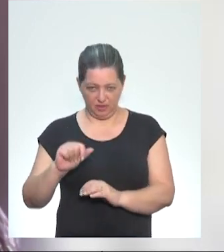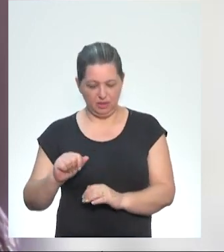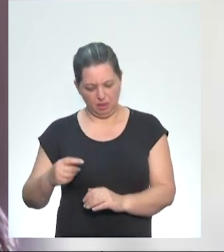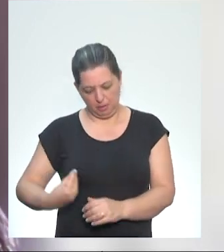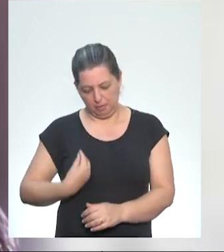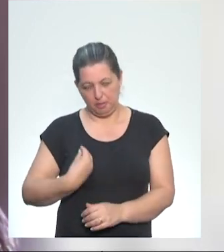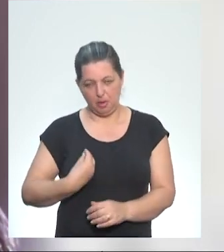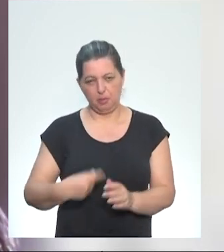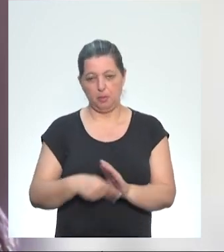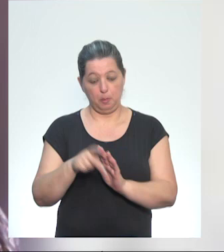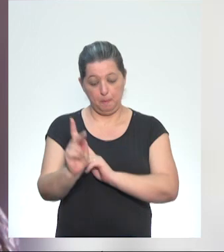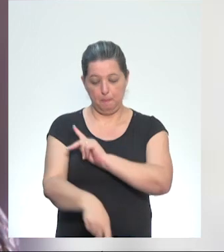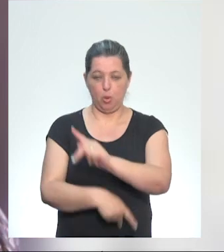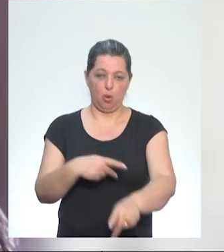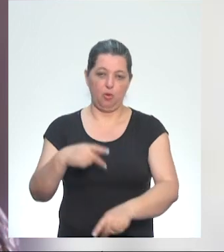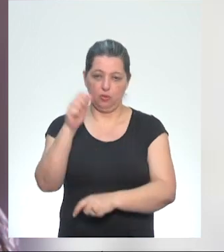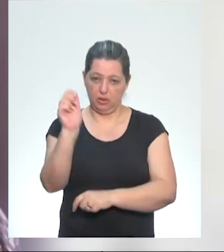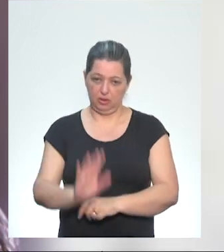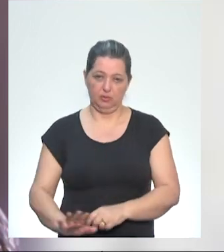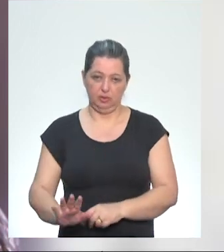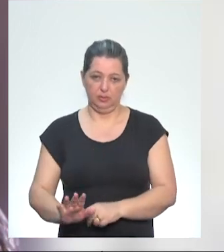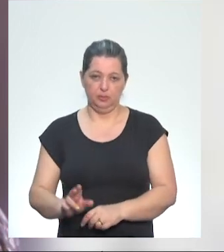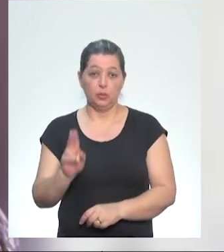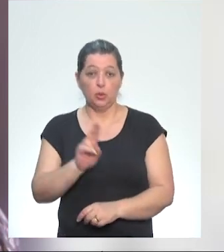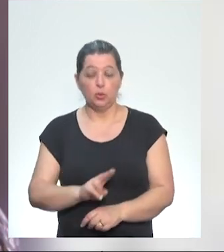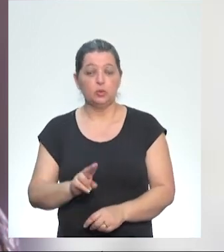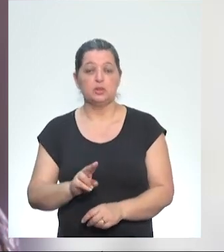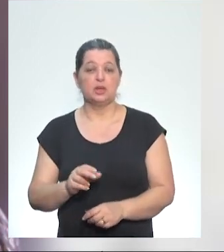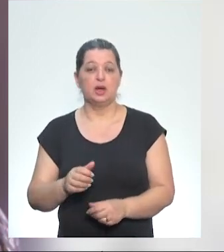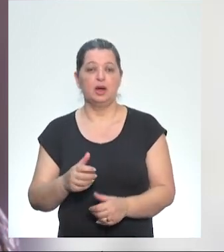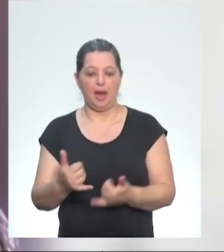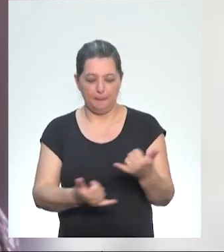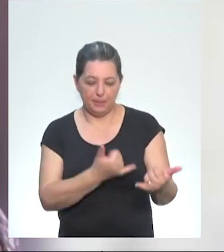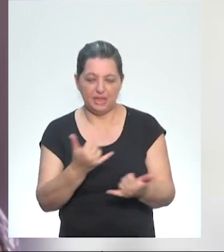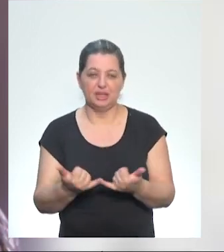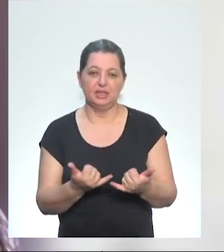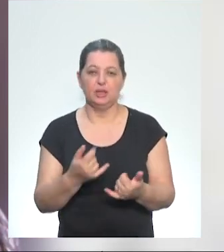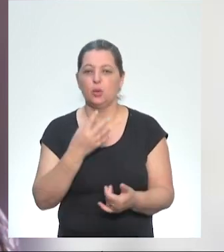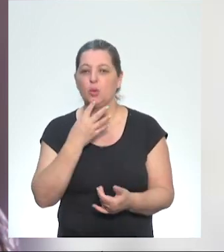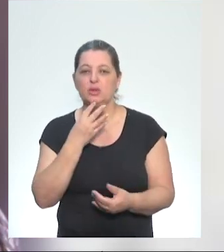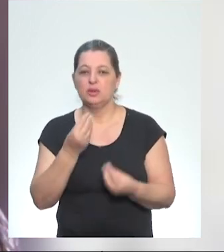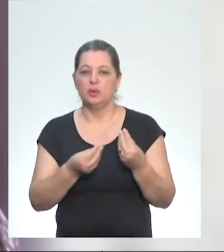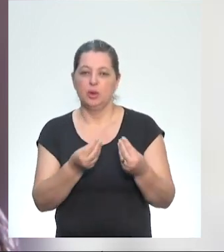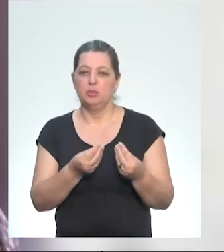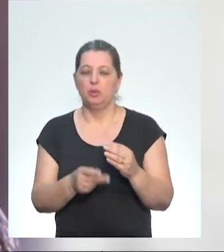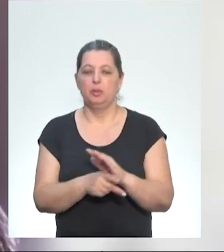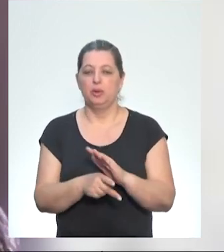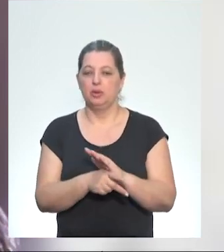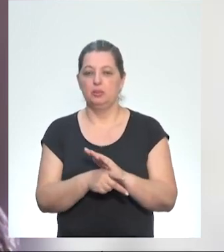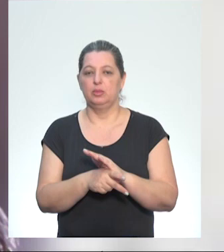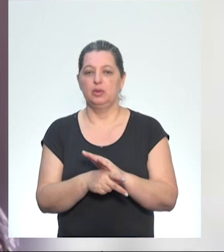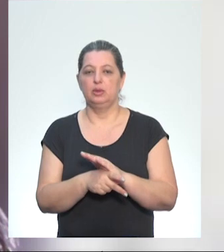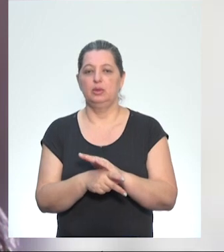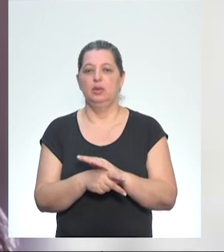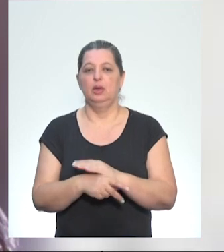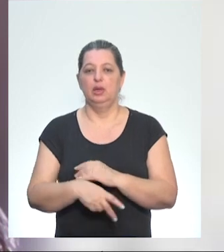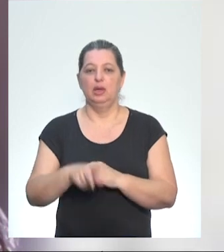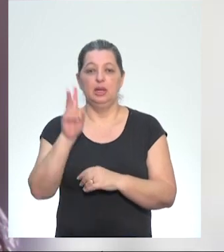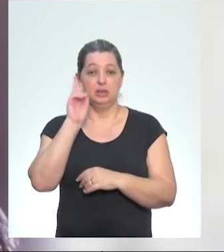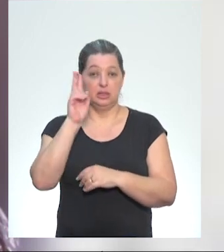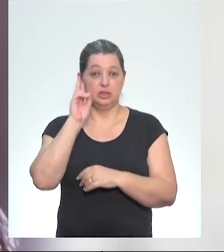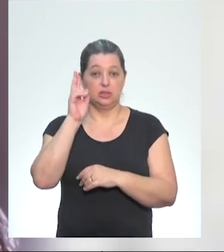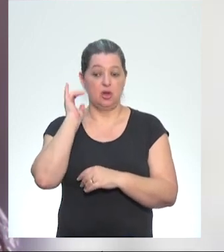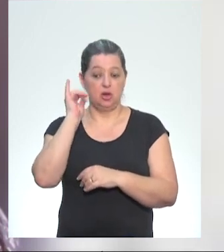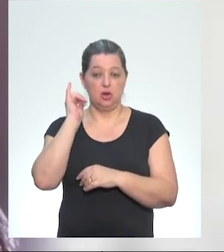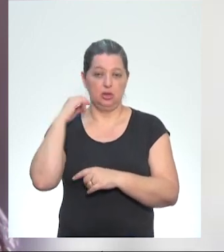povos africanos. Então, através do jogo, dá para vivenciar e conhecer como cosmovisões africanas tão importantes para